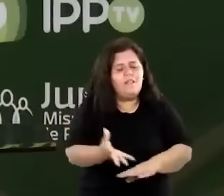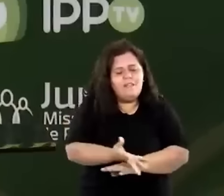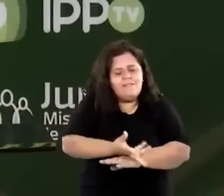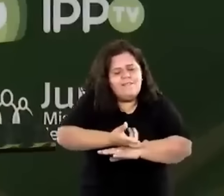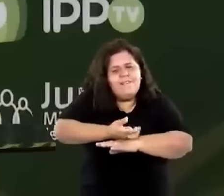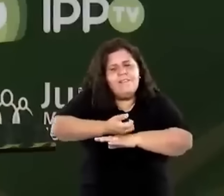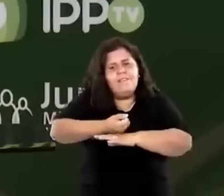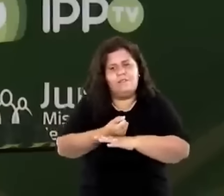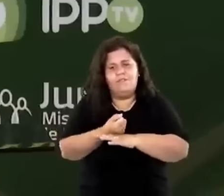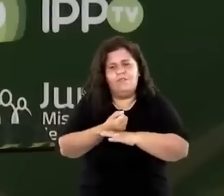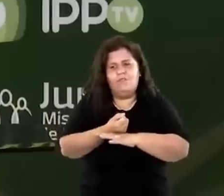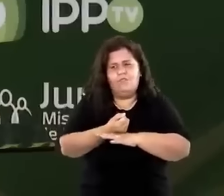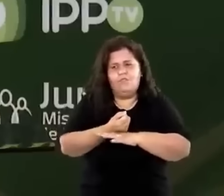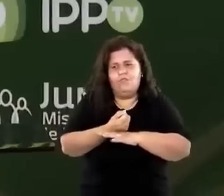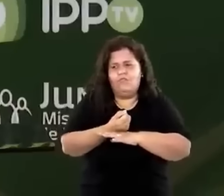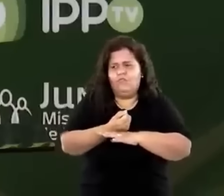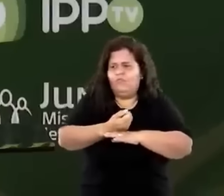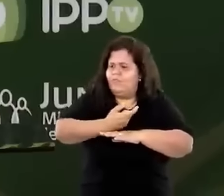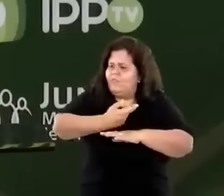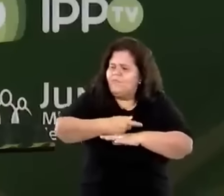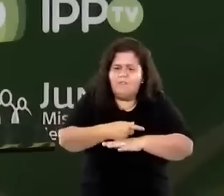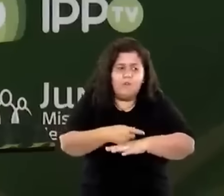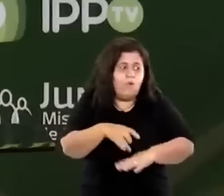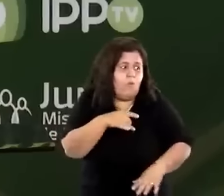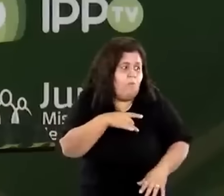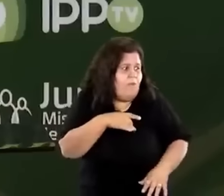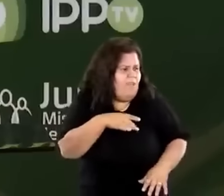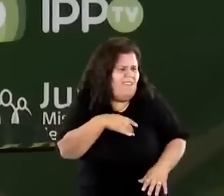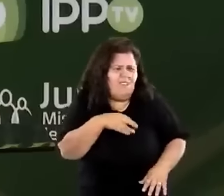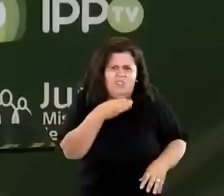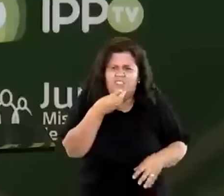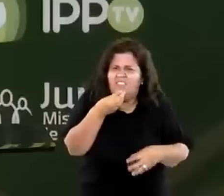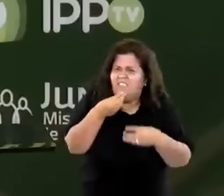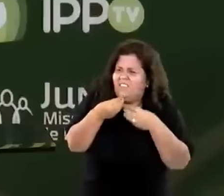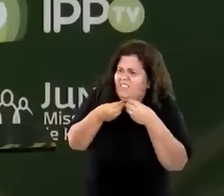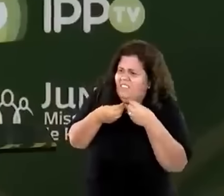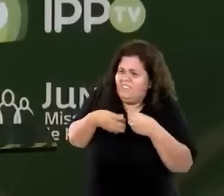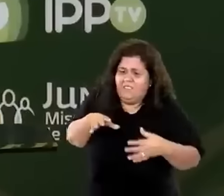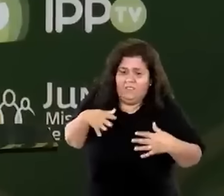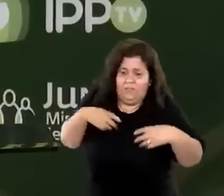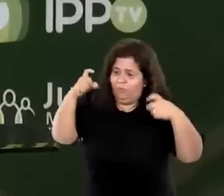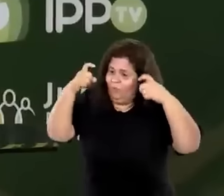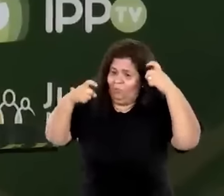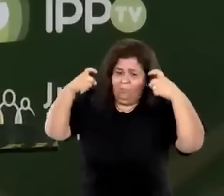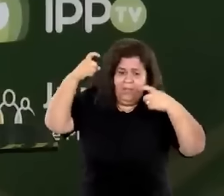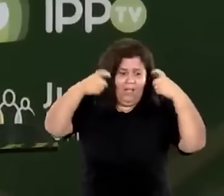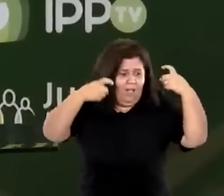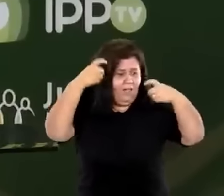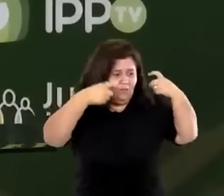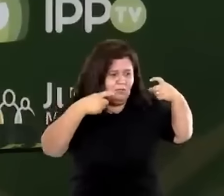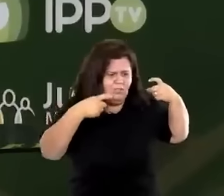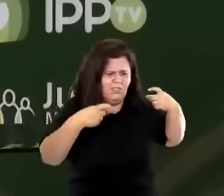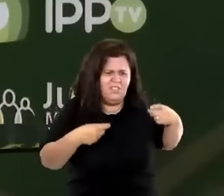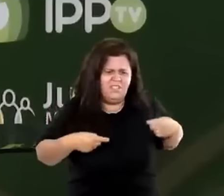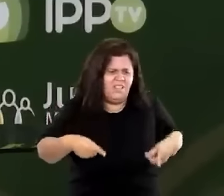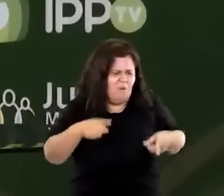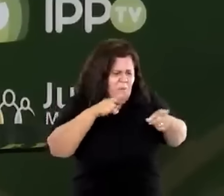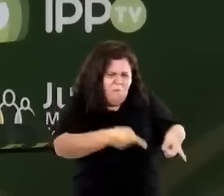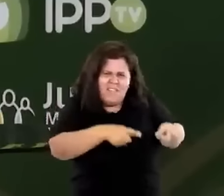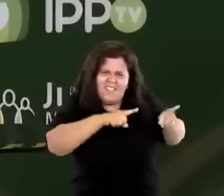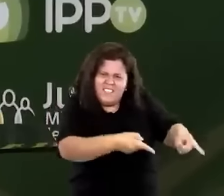estava vivendo os seus momentos mais sombrios e amargos A Perseguição à igreja era